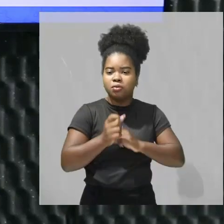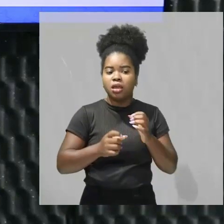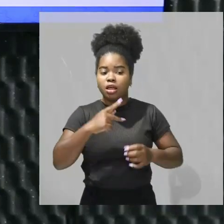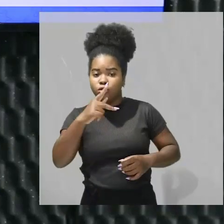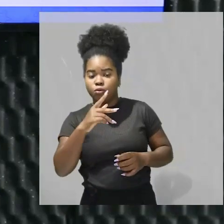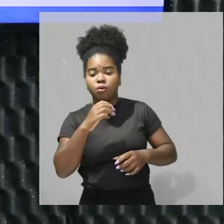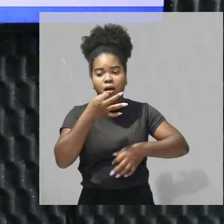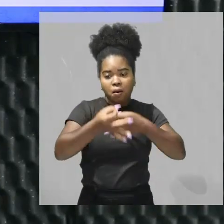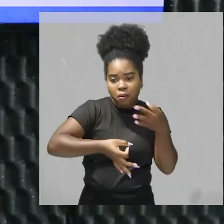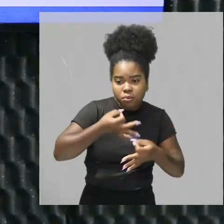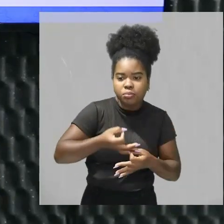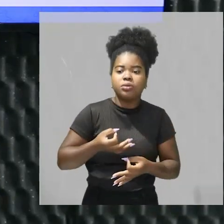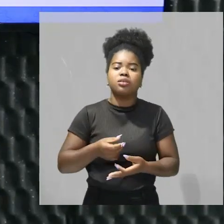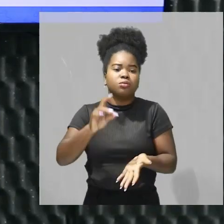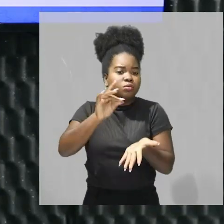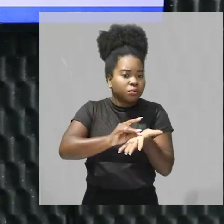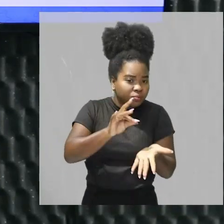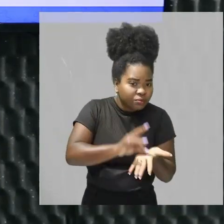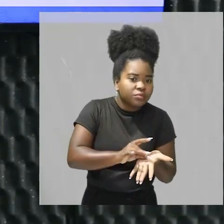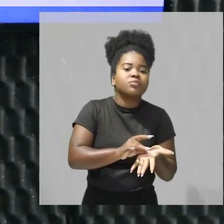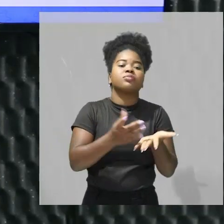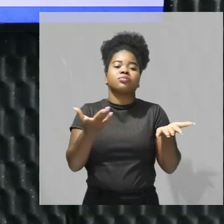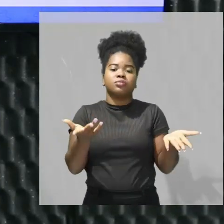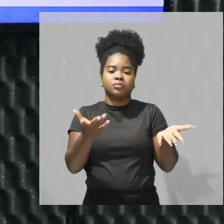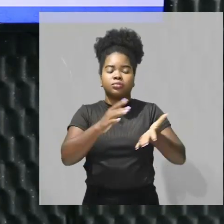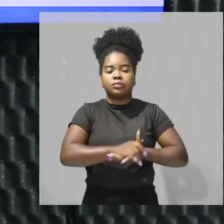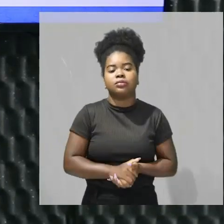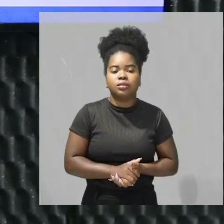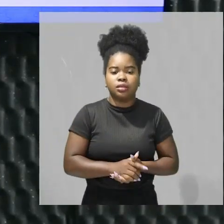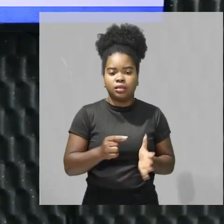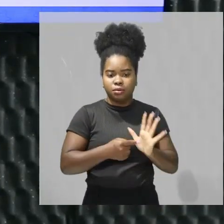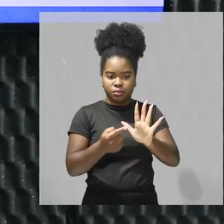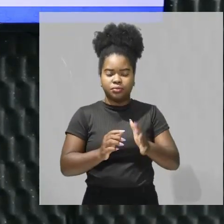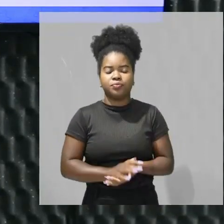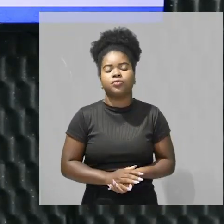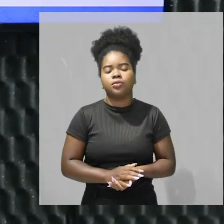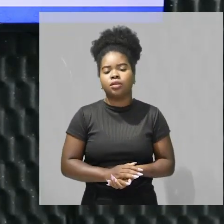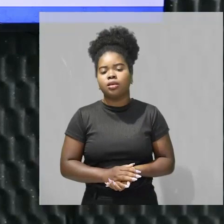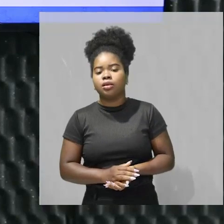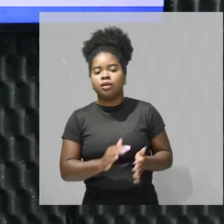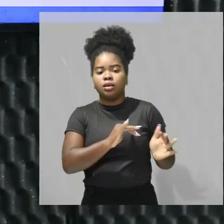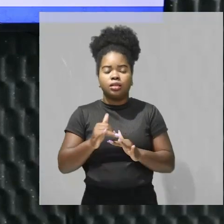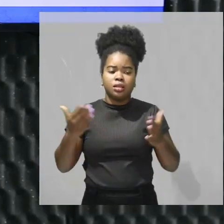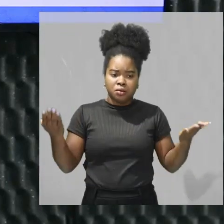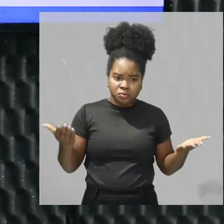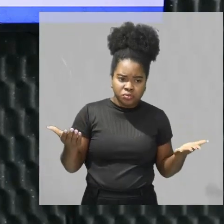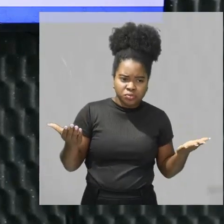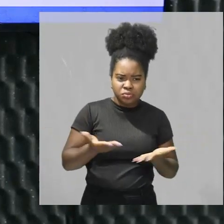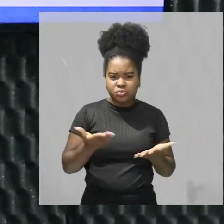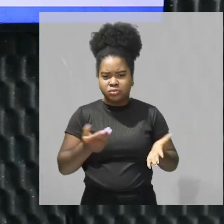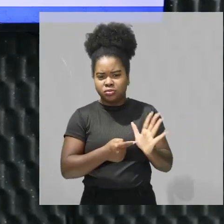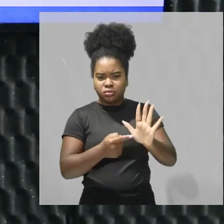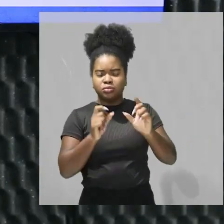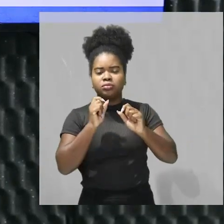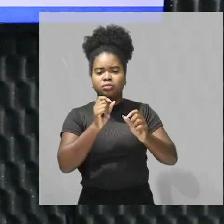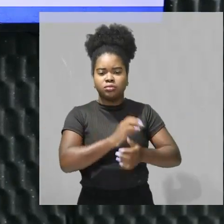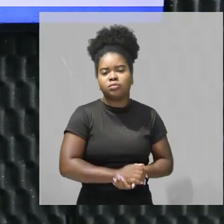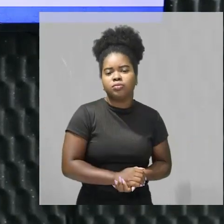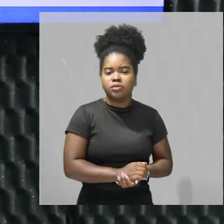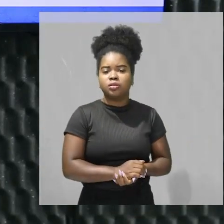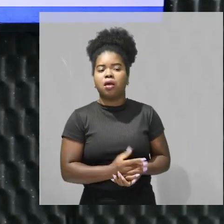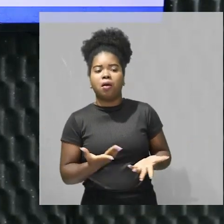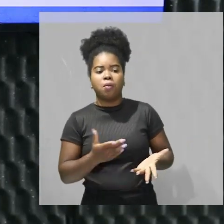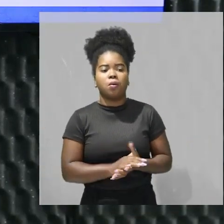para começar, vamos logo falar da tipologia textual. O que vai ser cobrado em relação à tipologia? A tipologia é